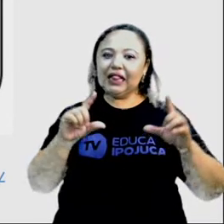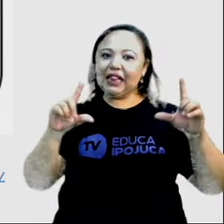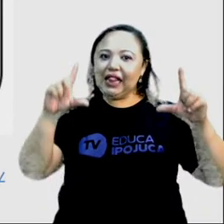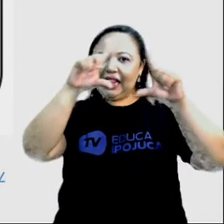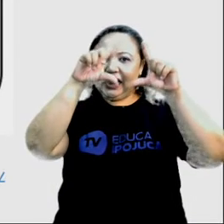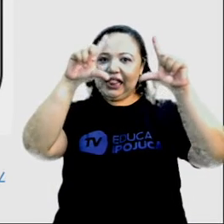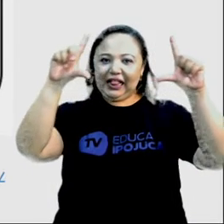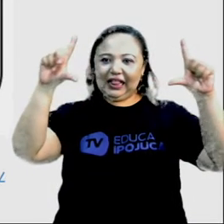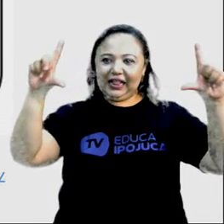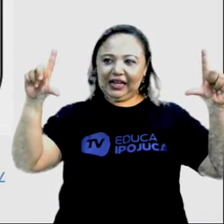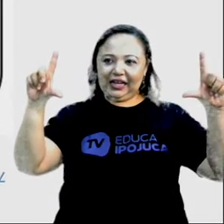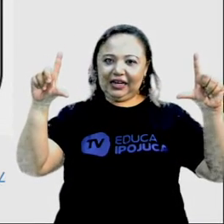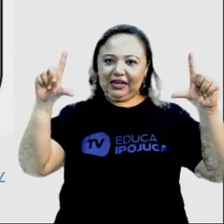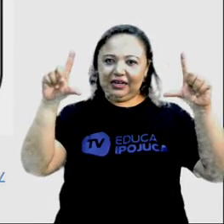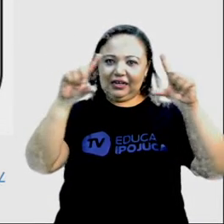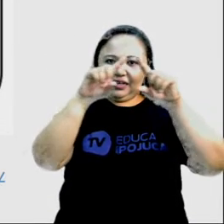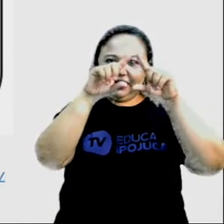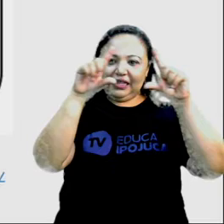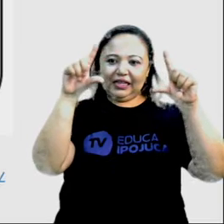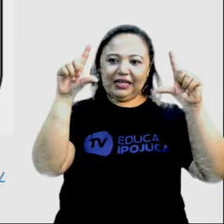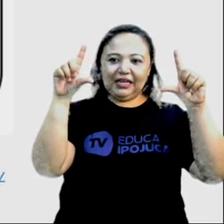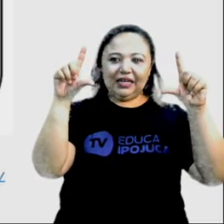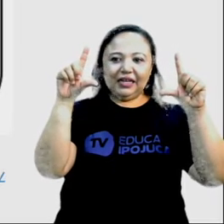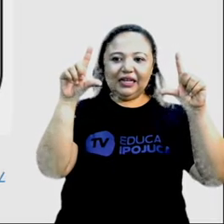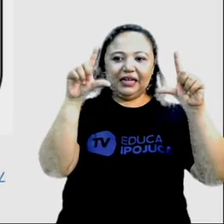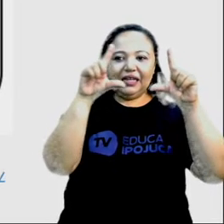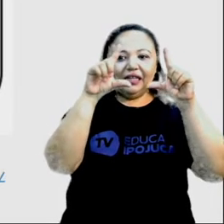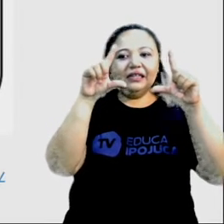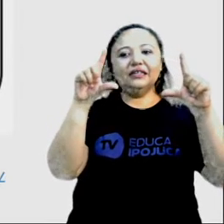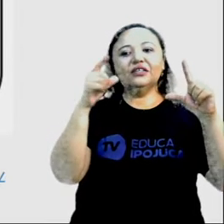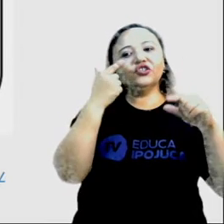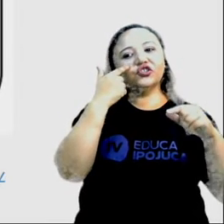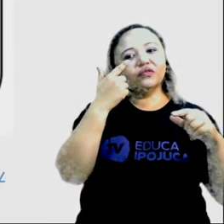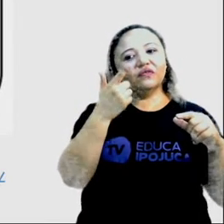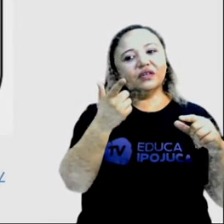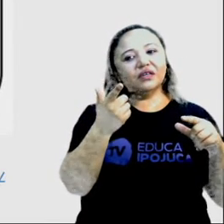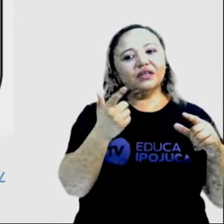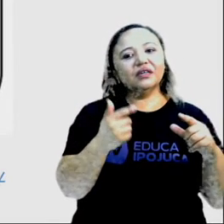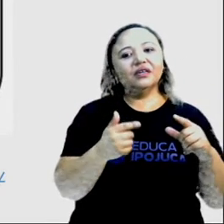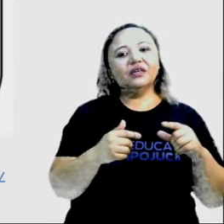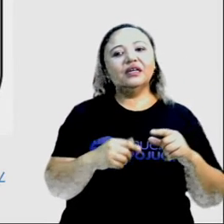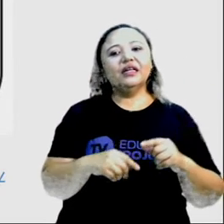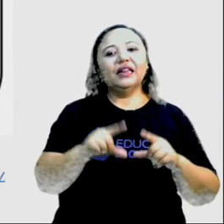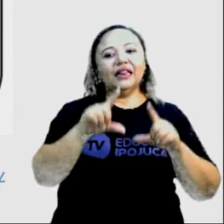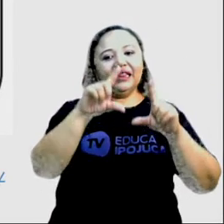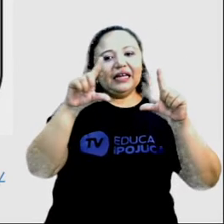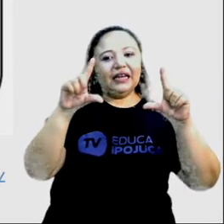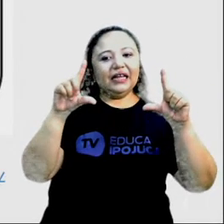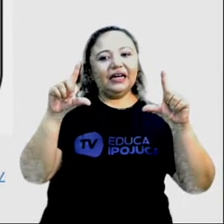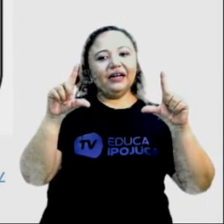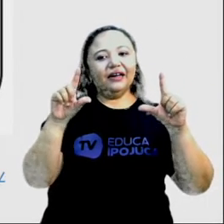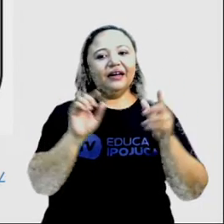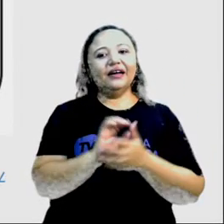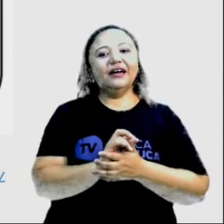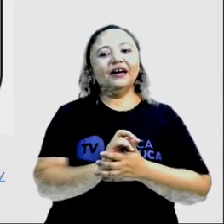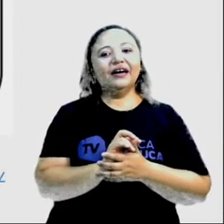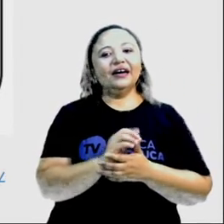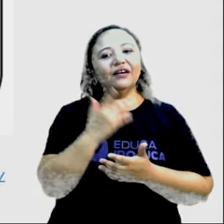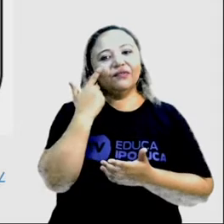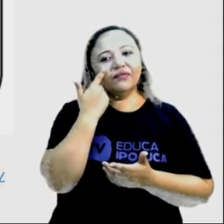Tela, mais uma figura. Tela, a segunda figura que temos aí é tela. E aí?